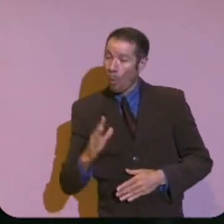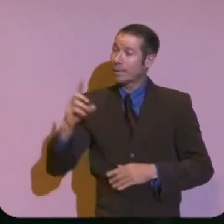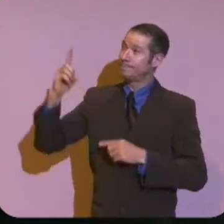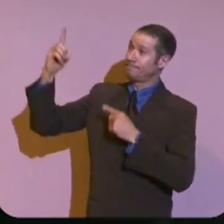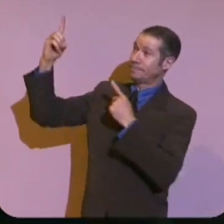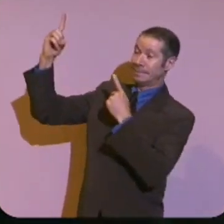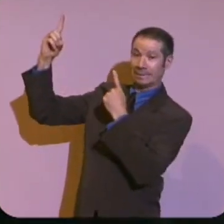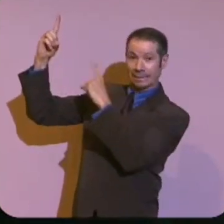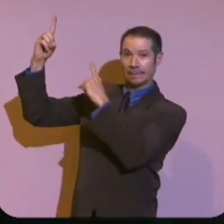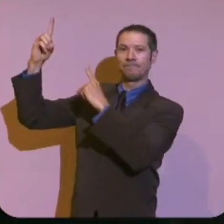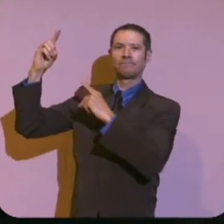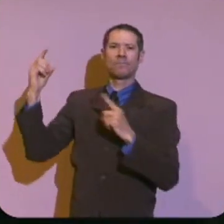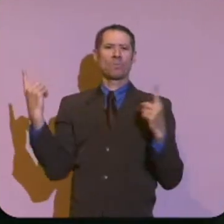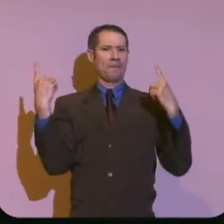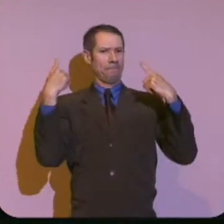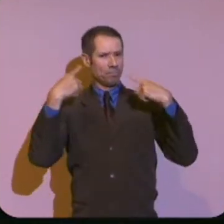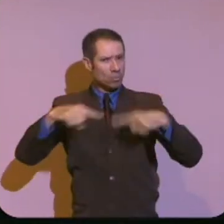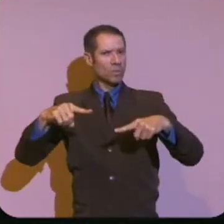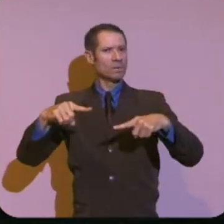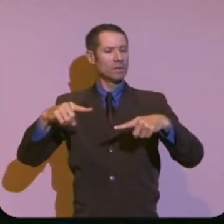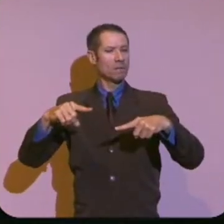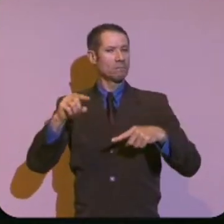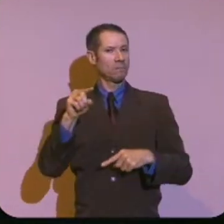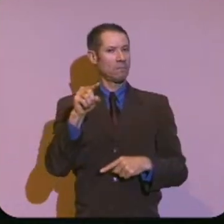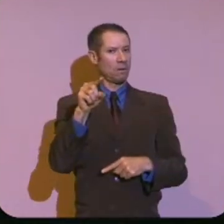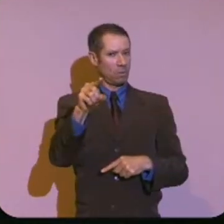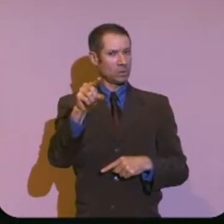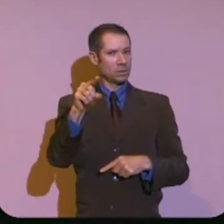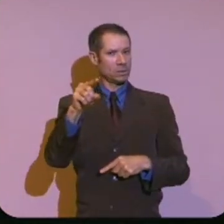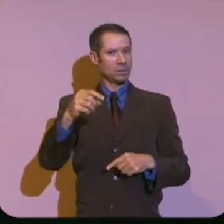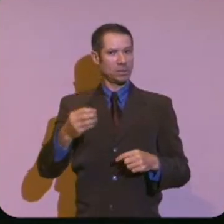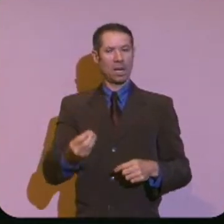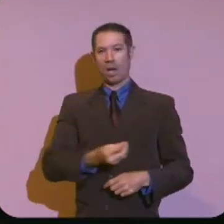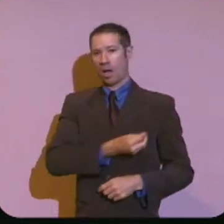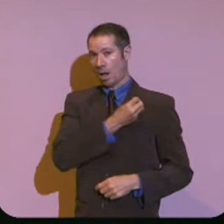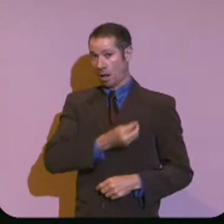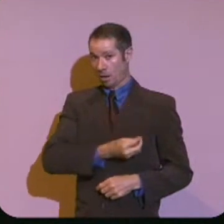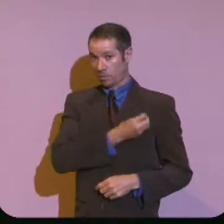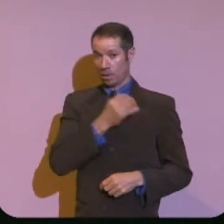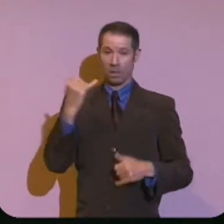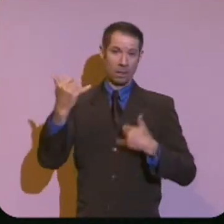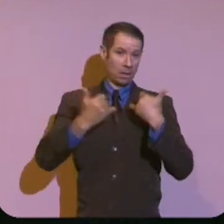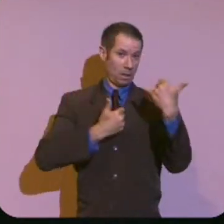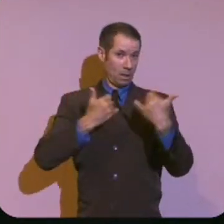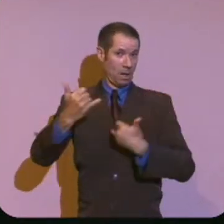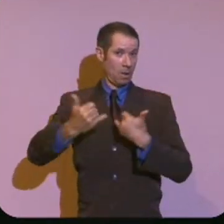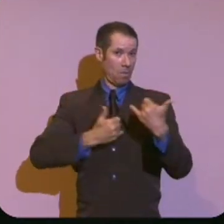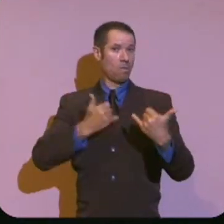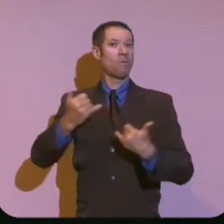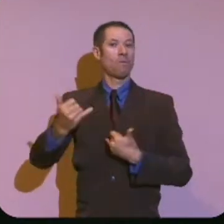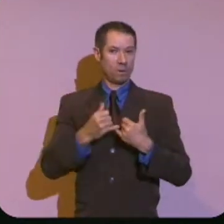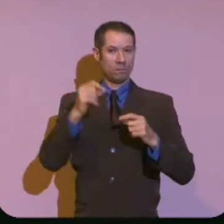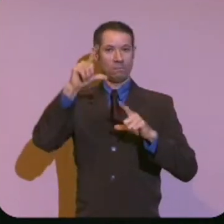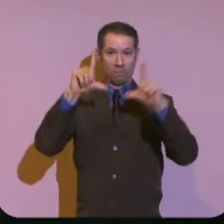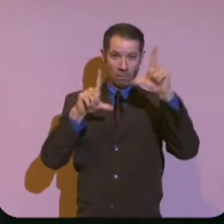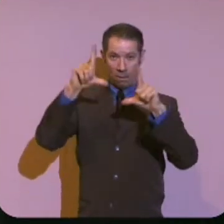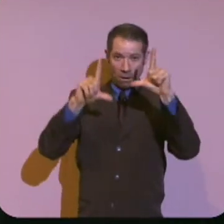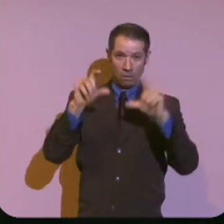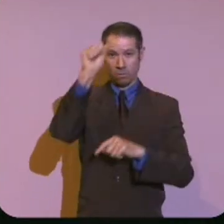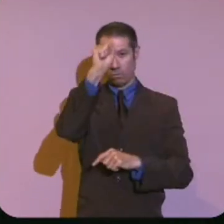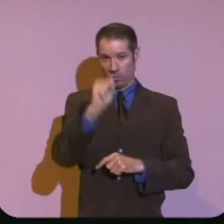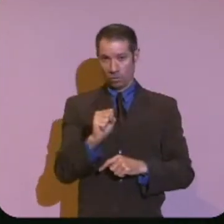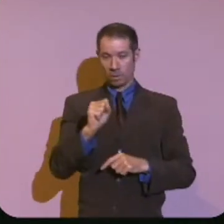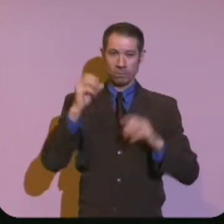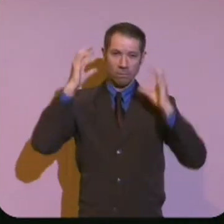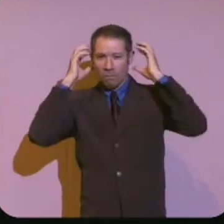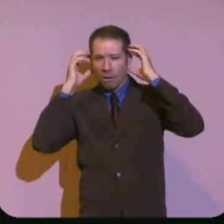E o desafio que eu faço a você que está aqui conosco, você que está ouvindo pelo rádio, pela televisão,